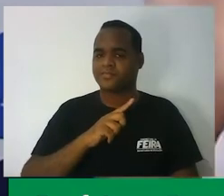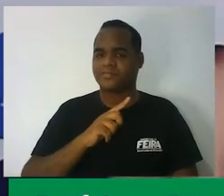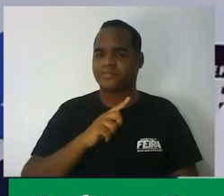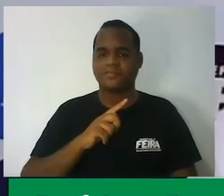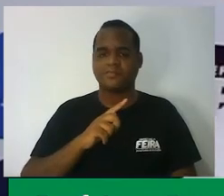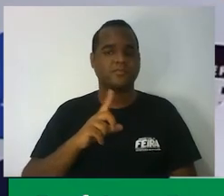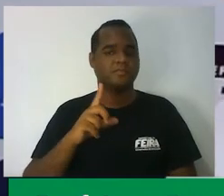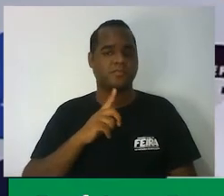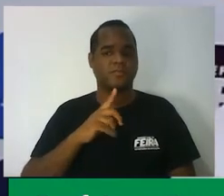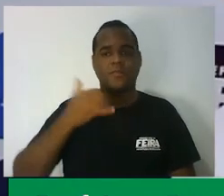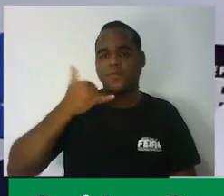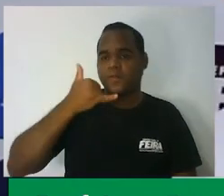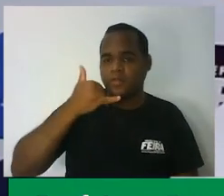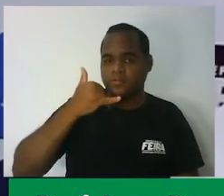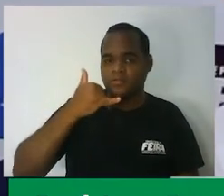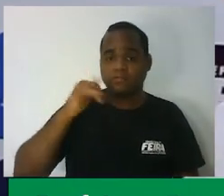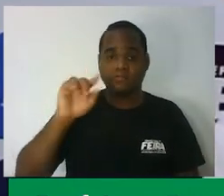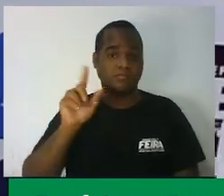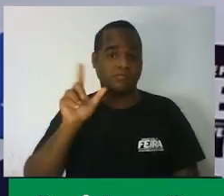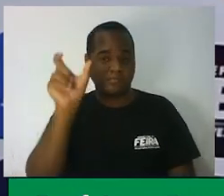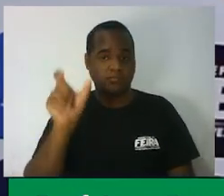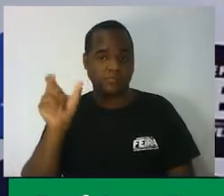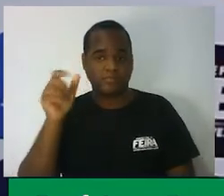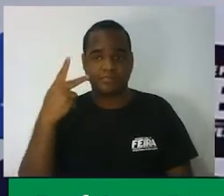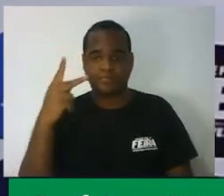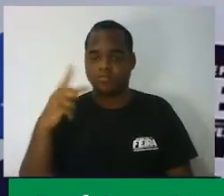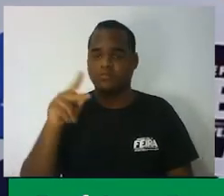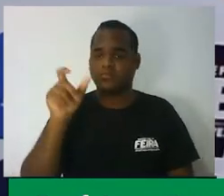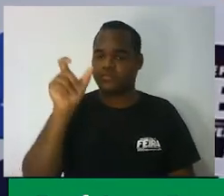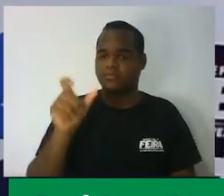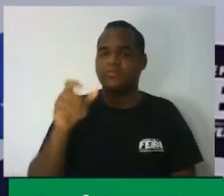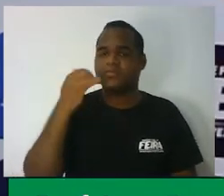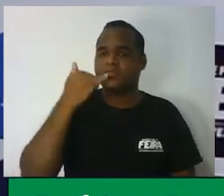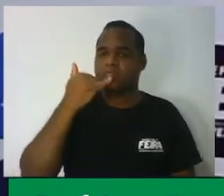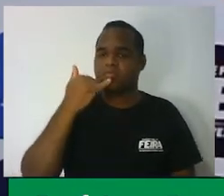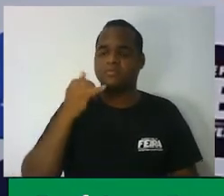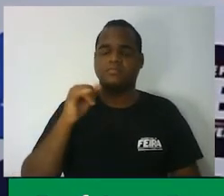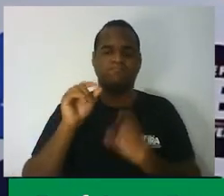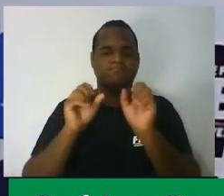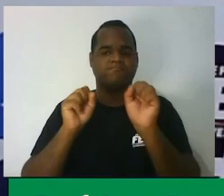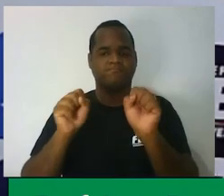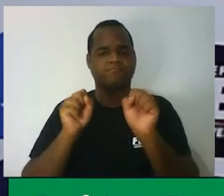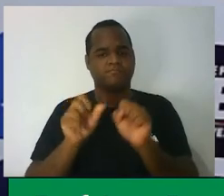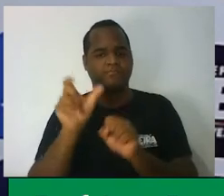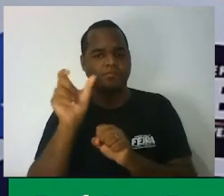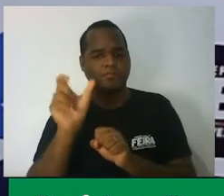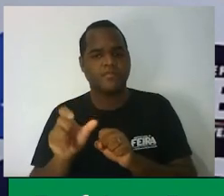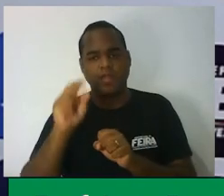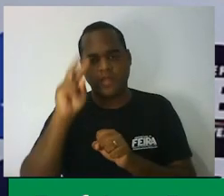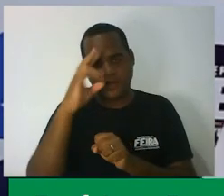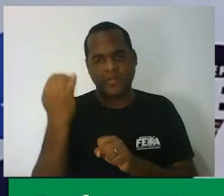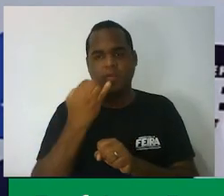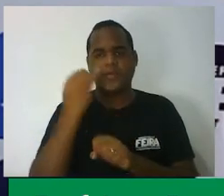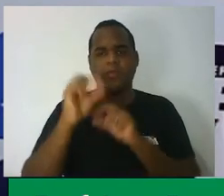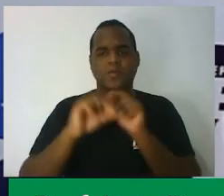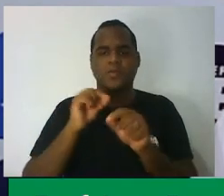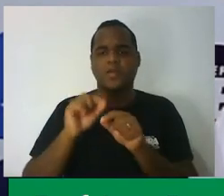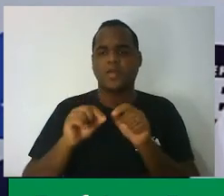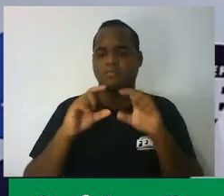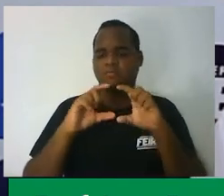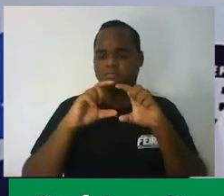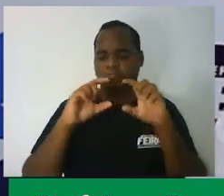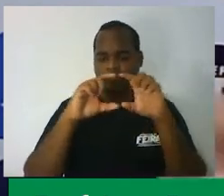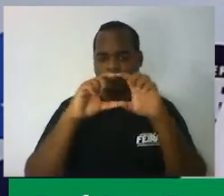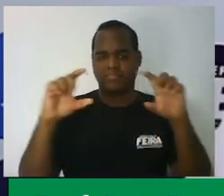um objeto. Será que o formato aqui do meu celular, né, lembra um polígono